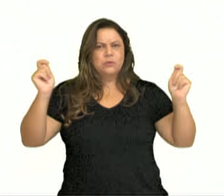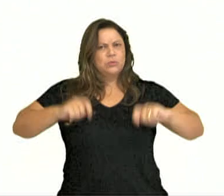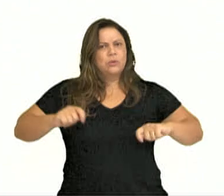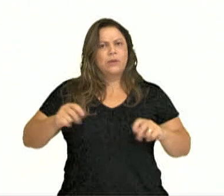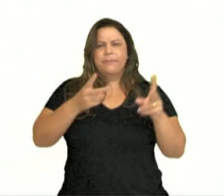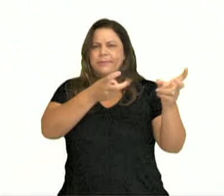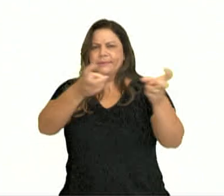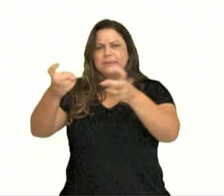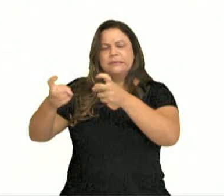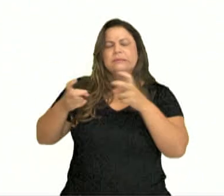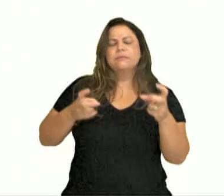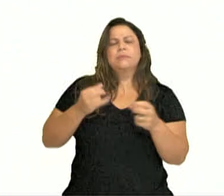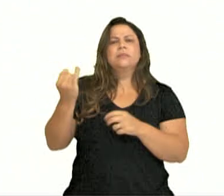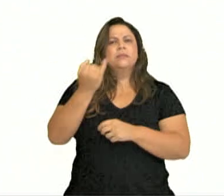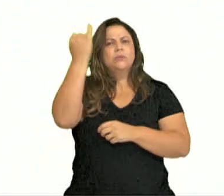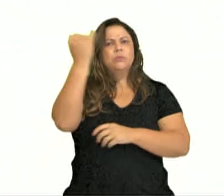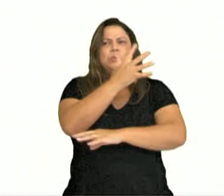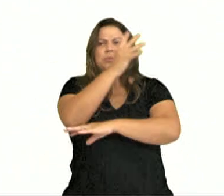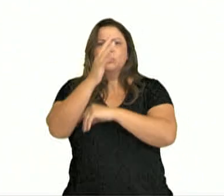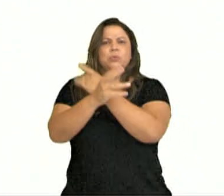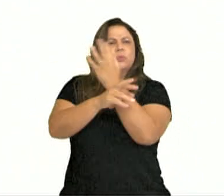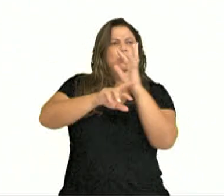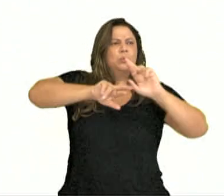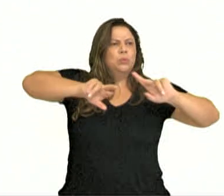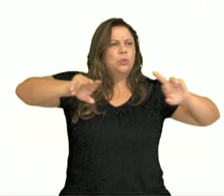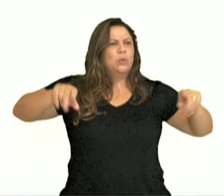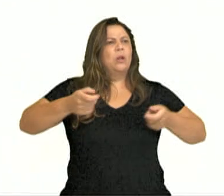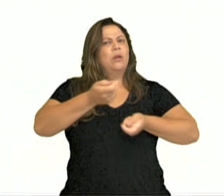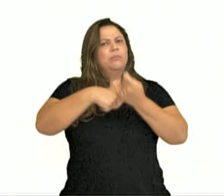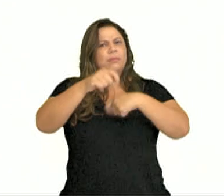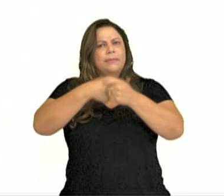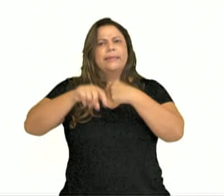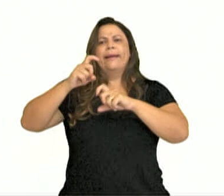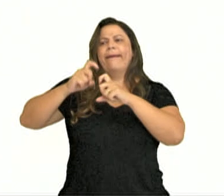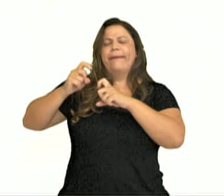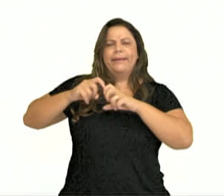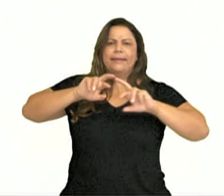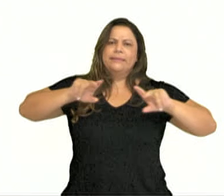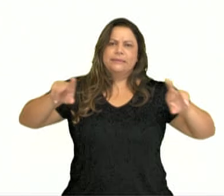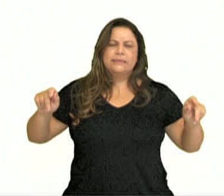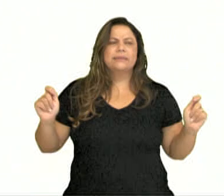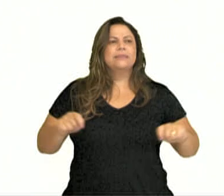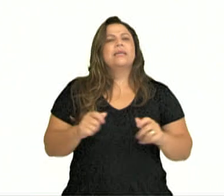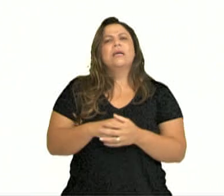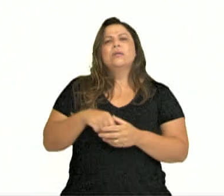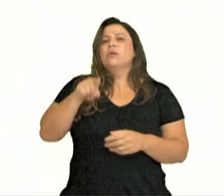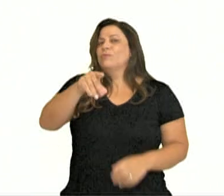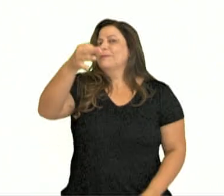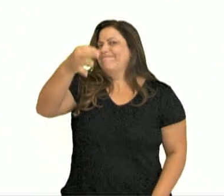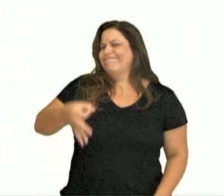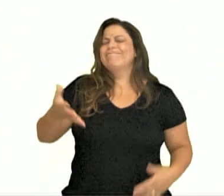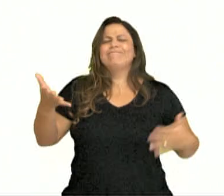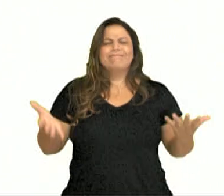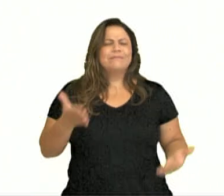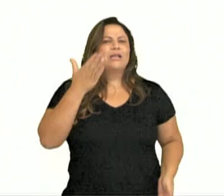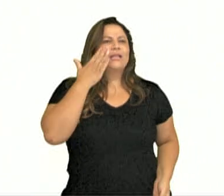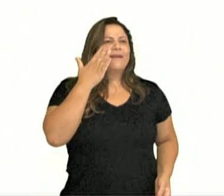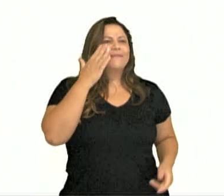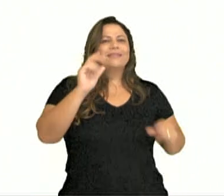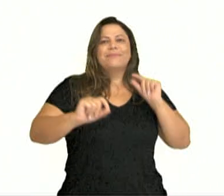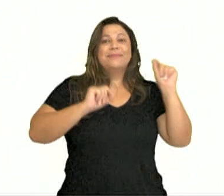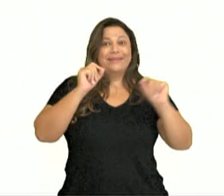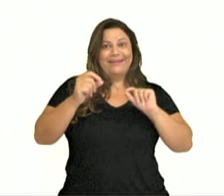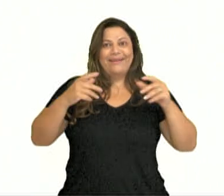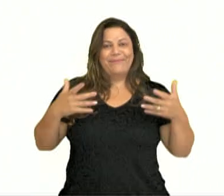importâncias ecológicas, médicas e econômica. Então, com certeza vocês já devem saber que